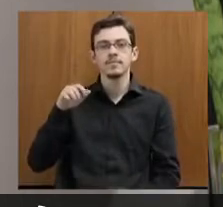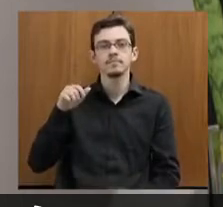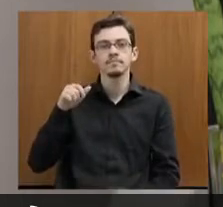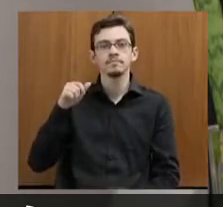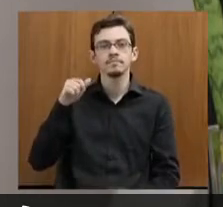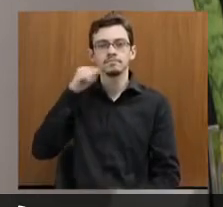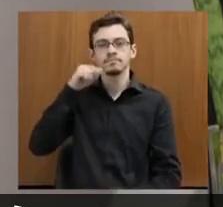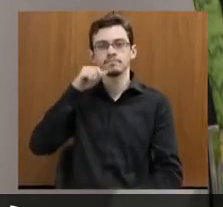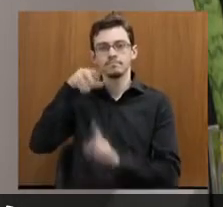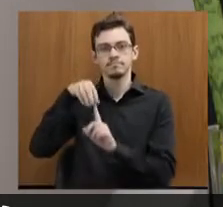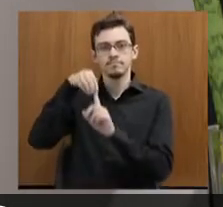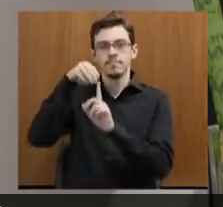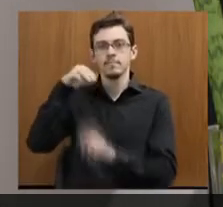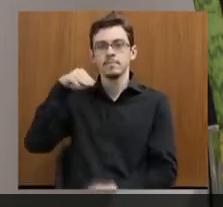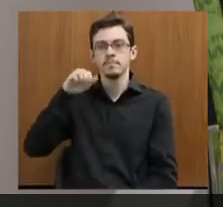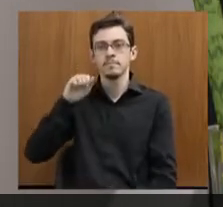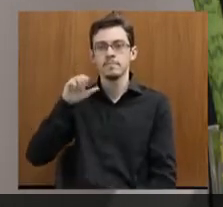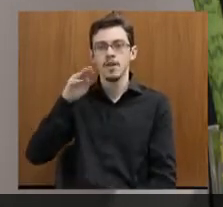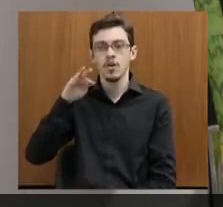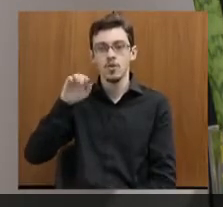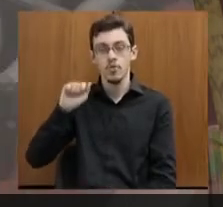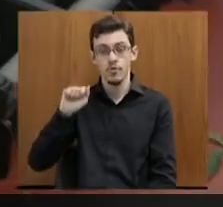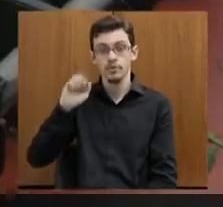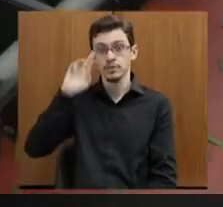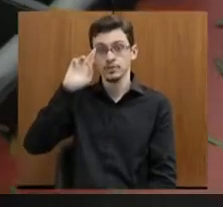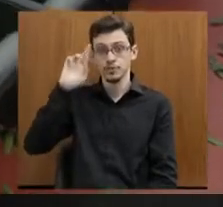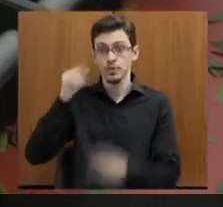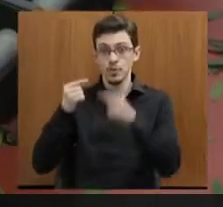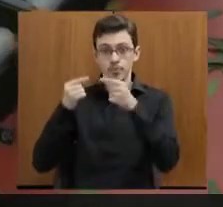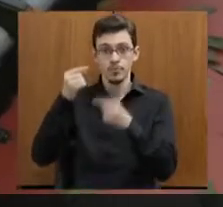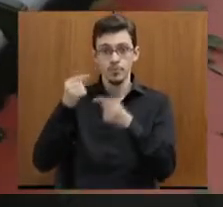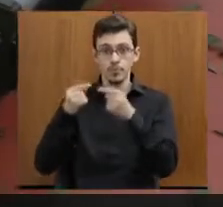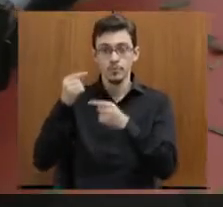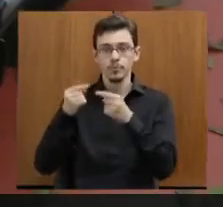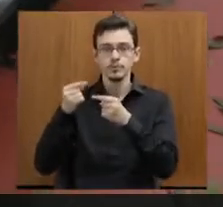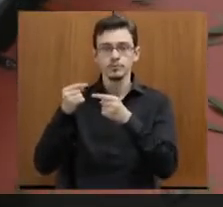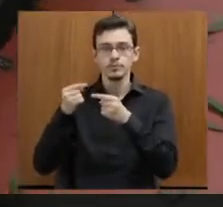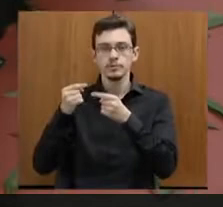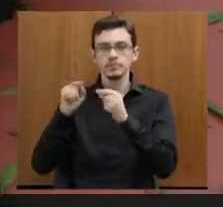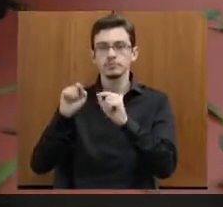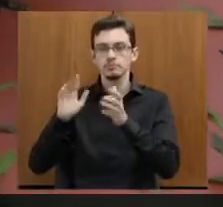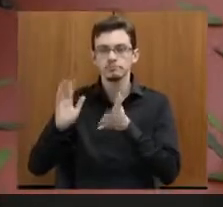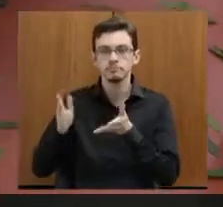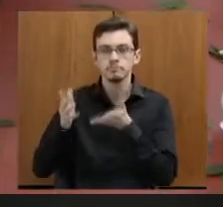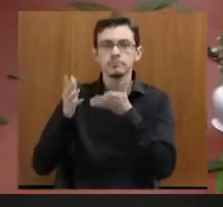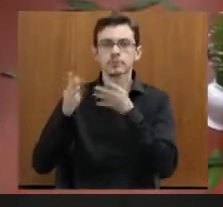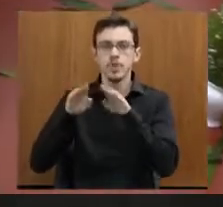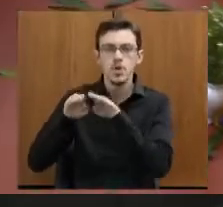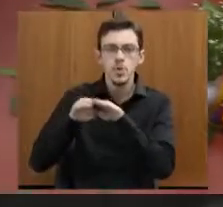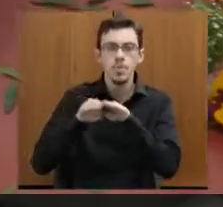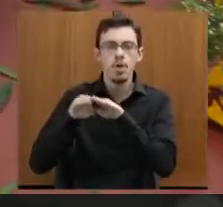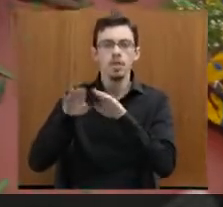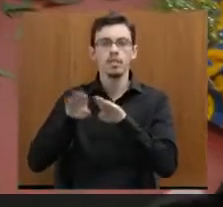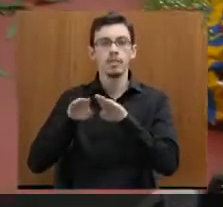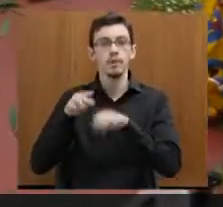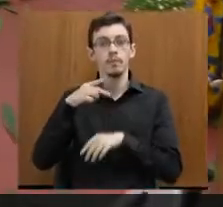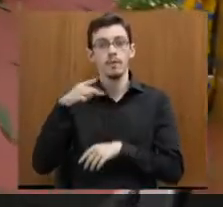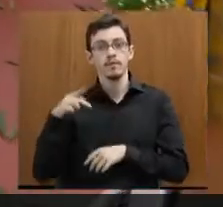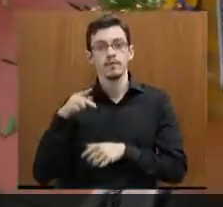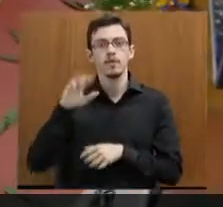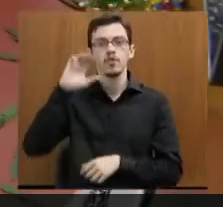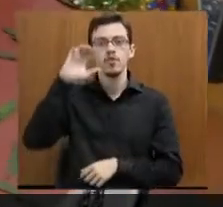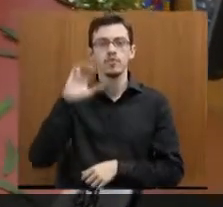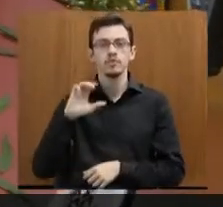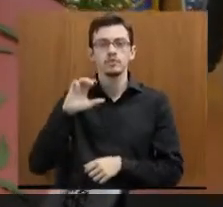kizandembu diretora de políticas de reparação e promoção de igualdade racial e presidenta do Conselho Municipal